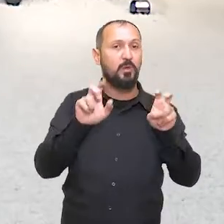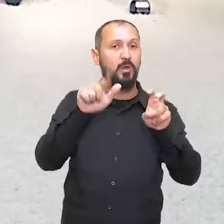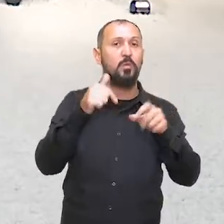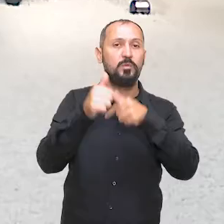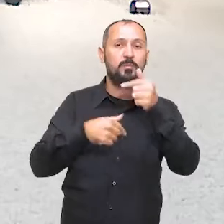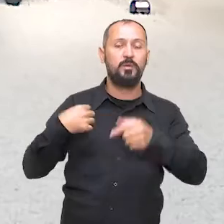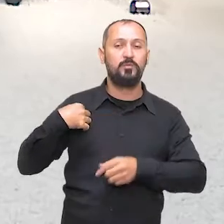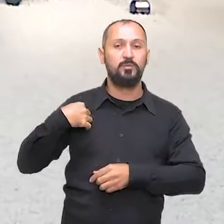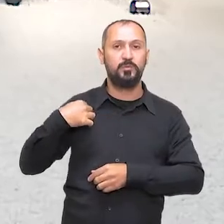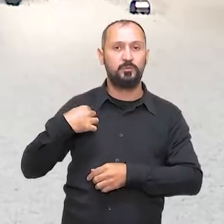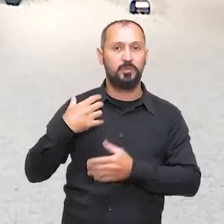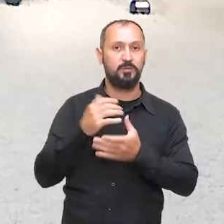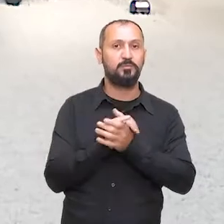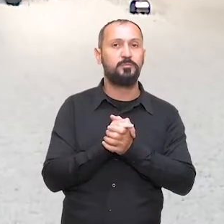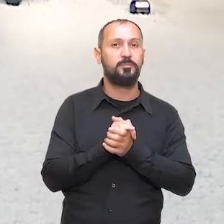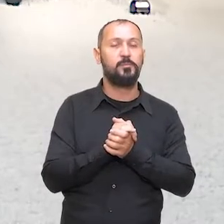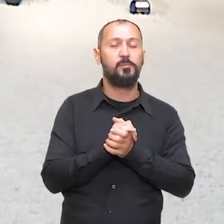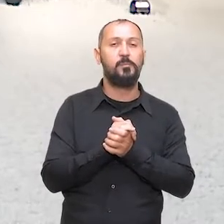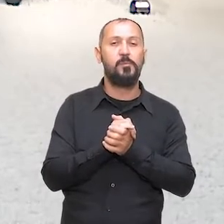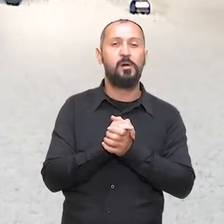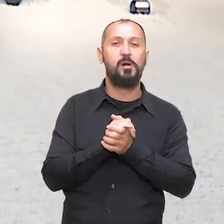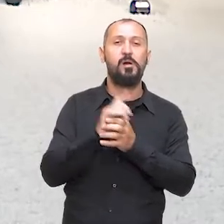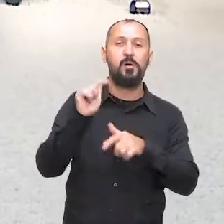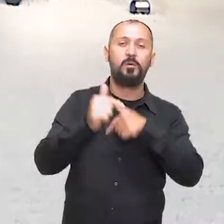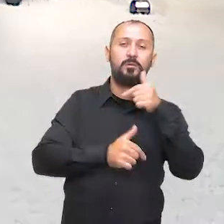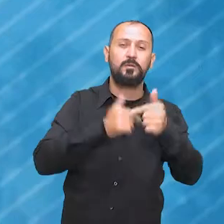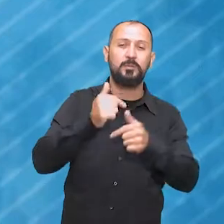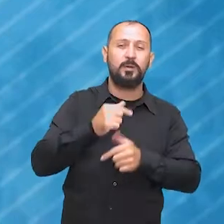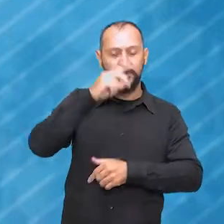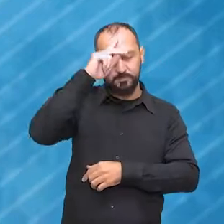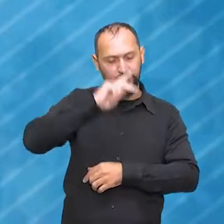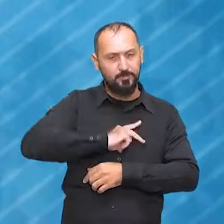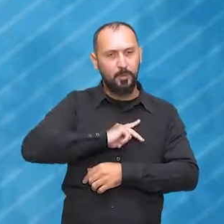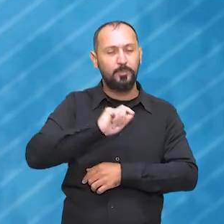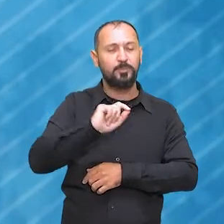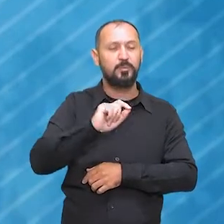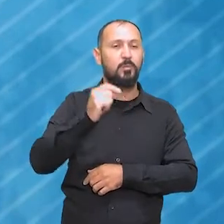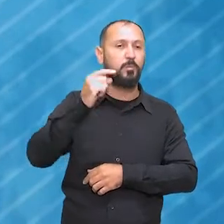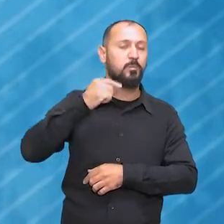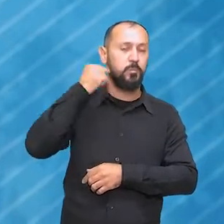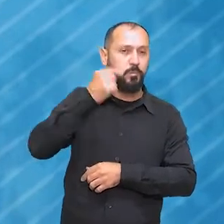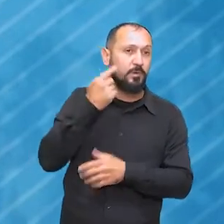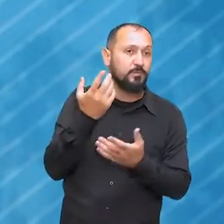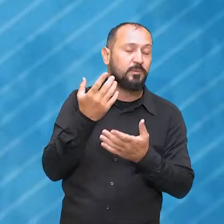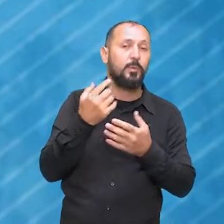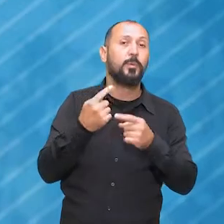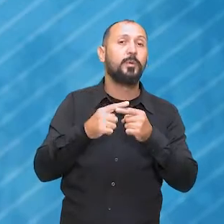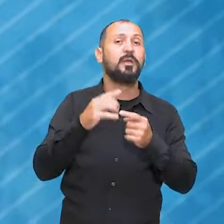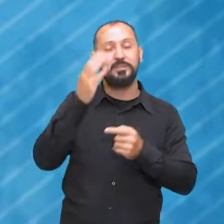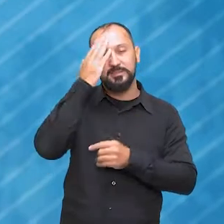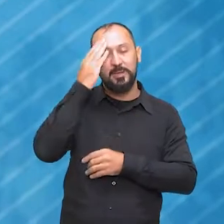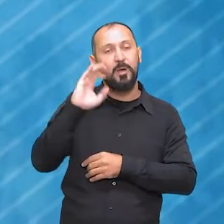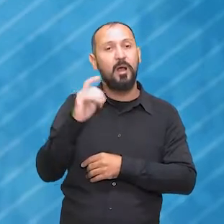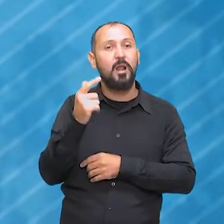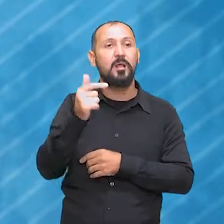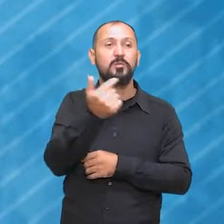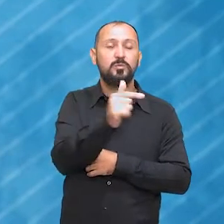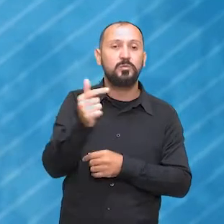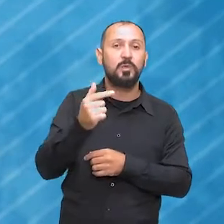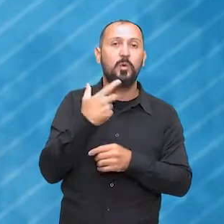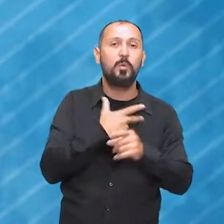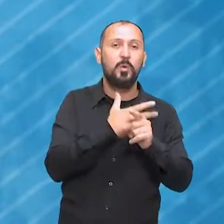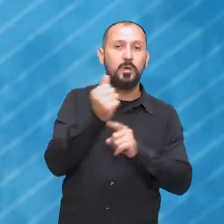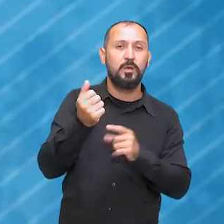trabalho voluntário, né? Totalmente voluntário, é quase que um trabalho altruísta, né, do advogado, porque, óbvio, não dá para se dizer